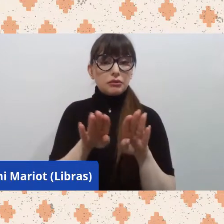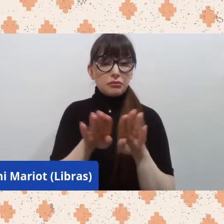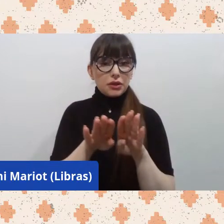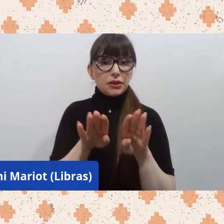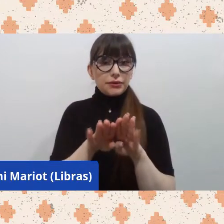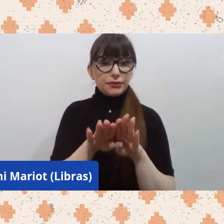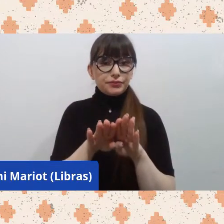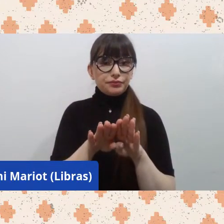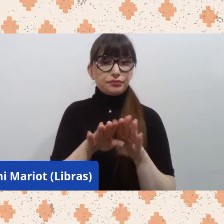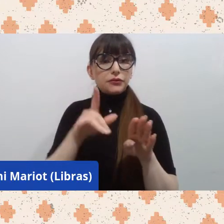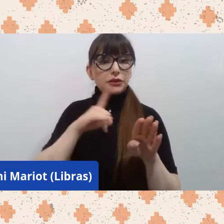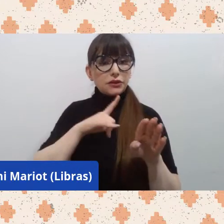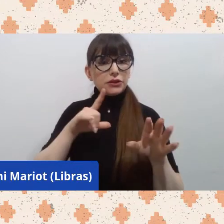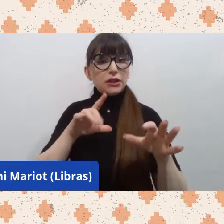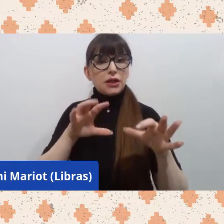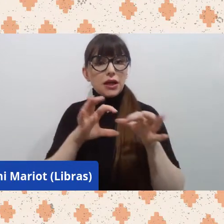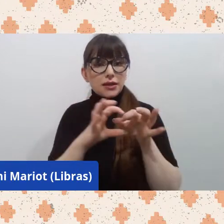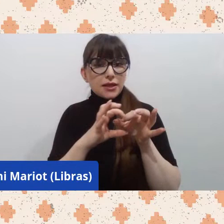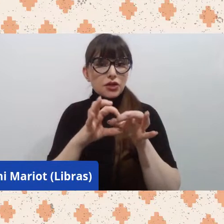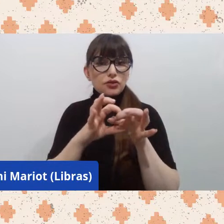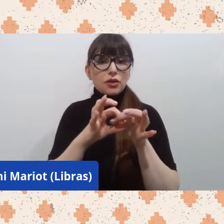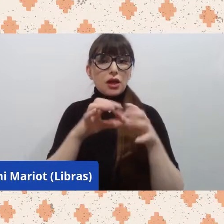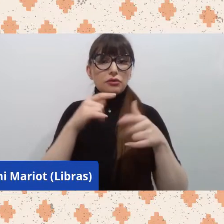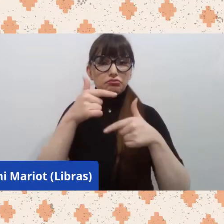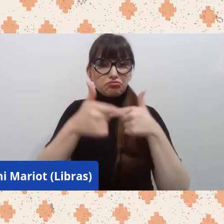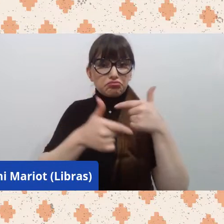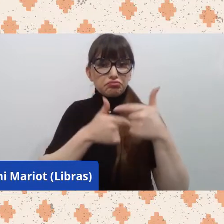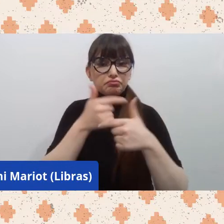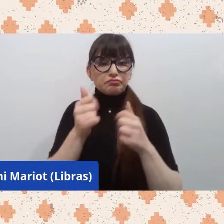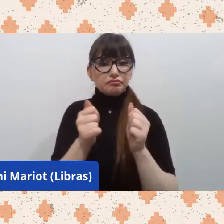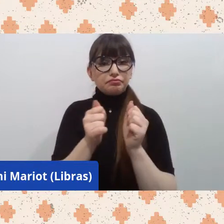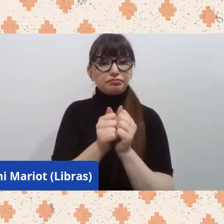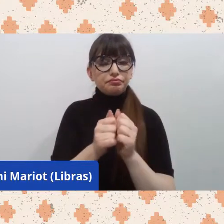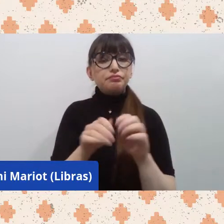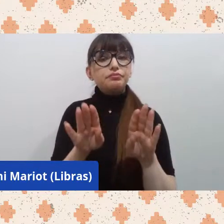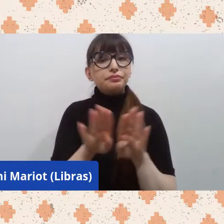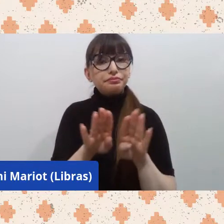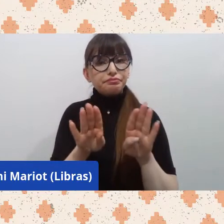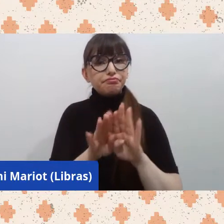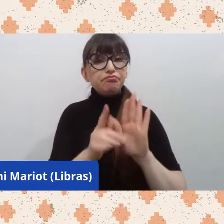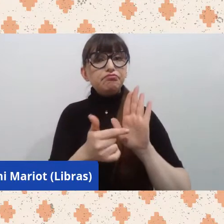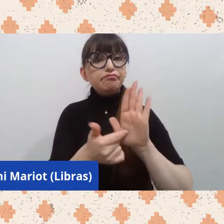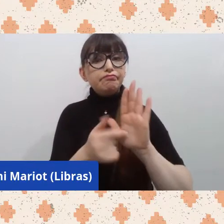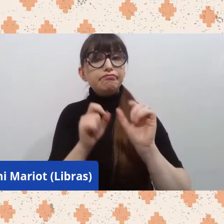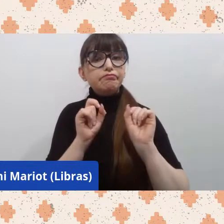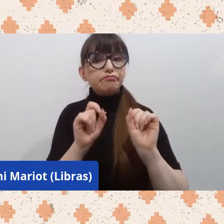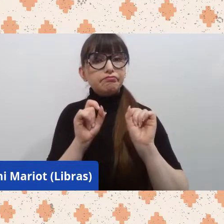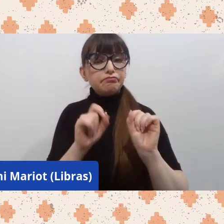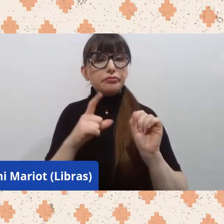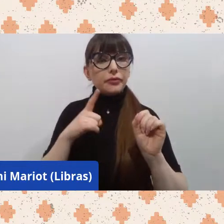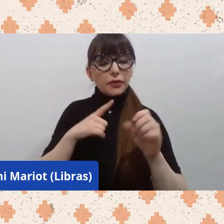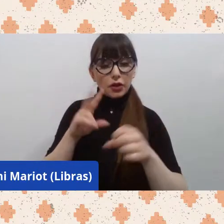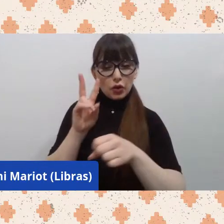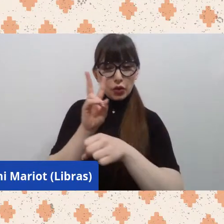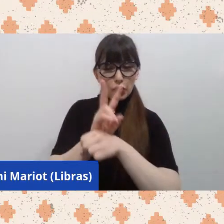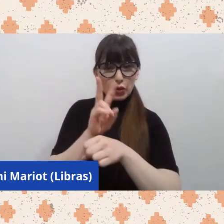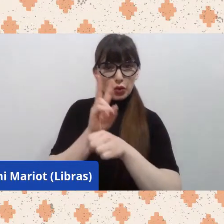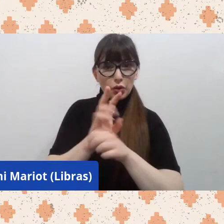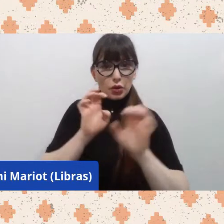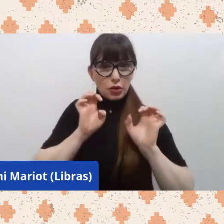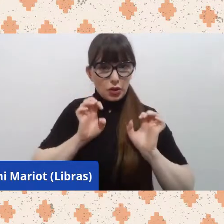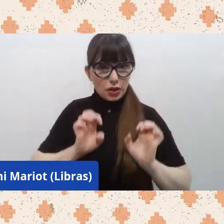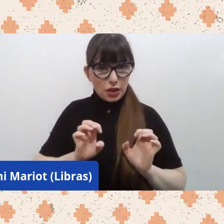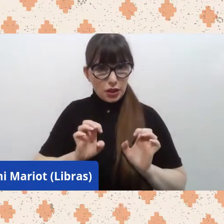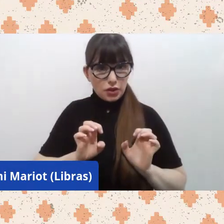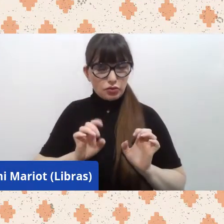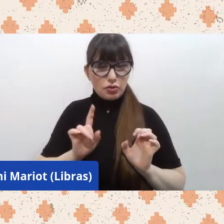e articulado de trabalhar juntos, né? Ela destaca também que os cuidados éticos não têm a ver só com